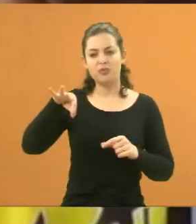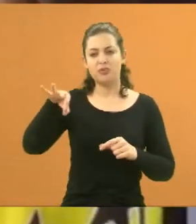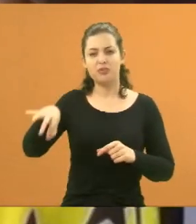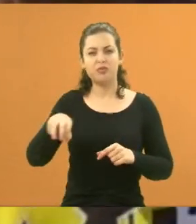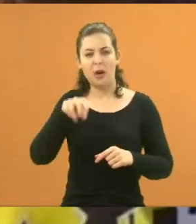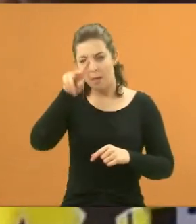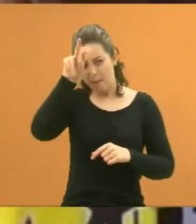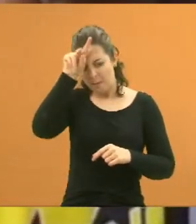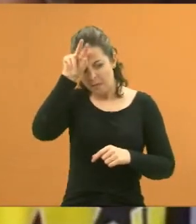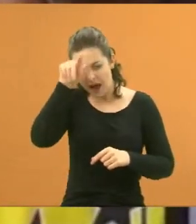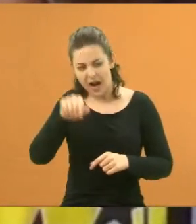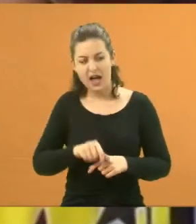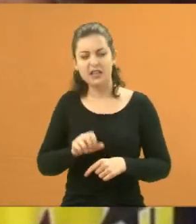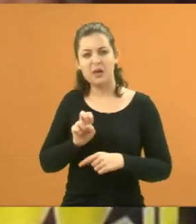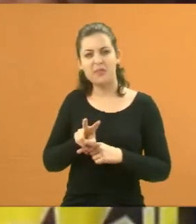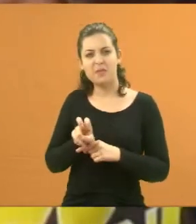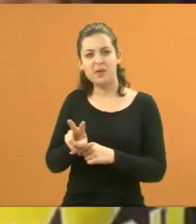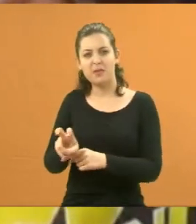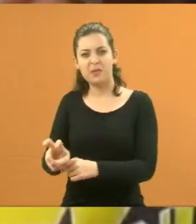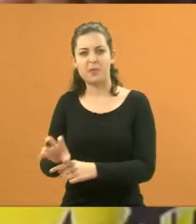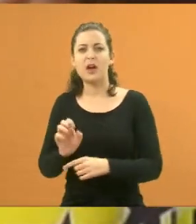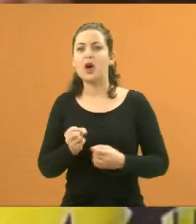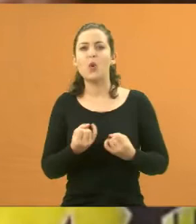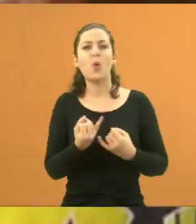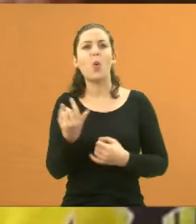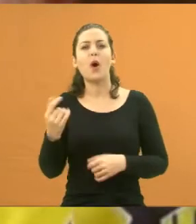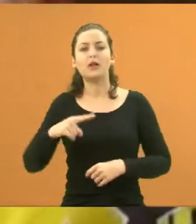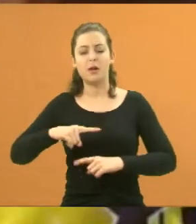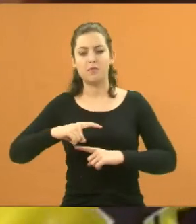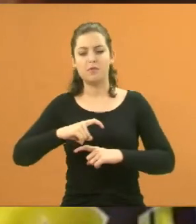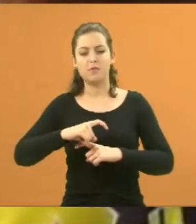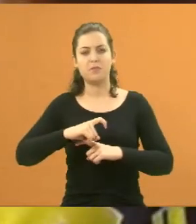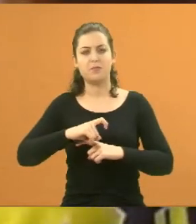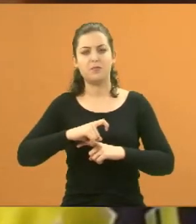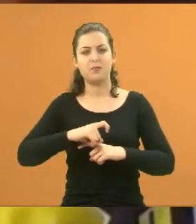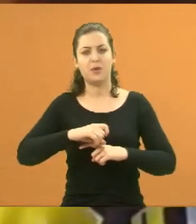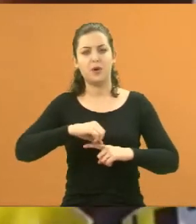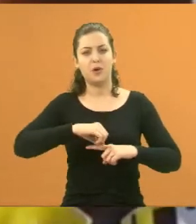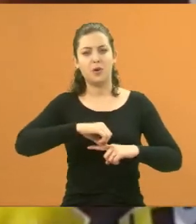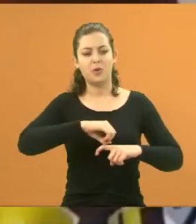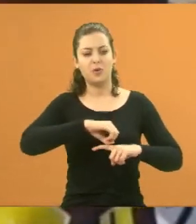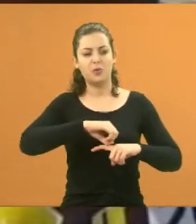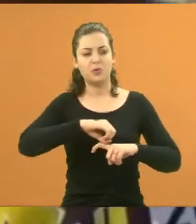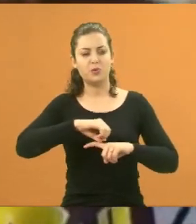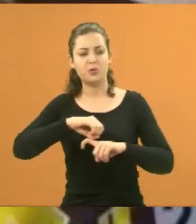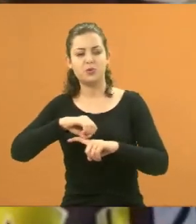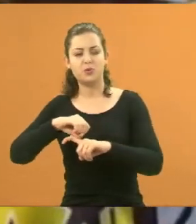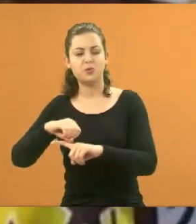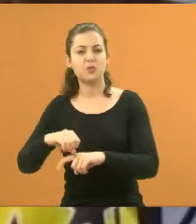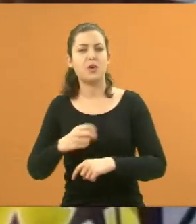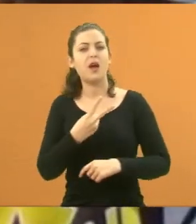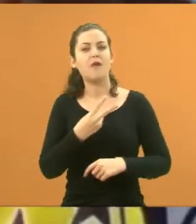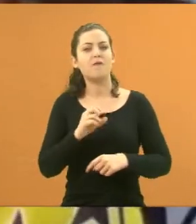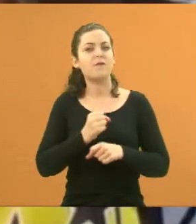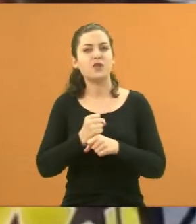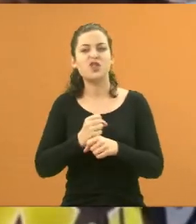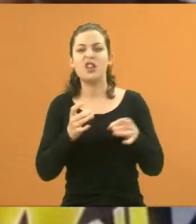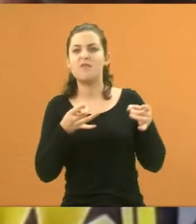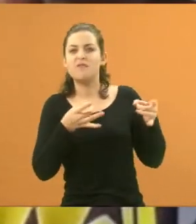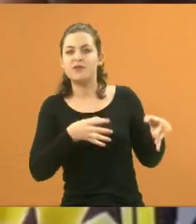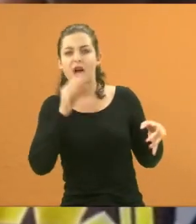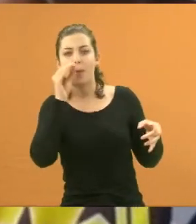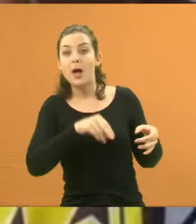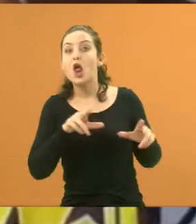Barata. Até cachorro morto já tirei daqui. Quanto tempo esse terreno está sujo aqui? 20 anos. Uns 20 anos? No mínimo.